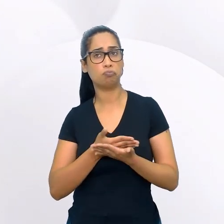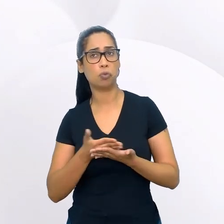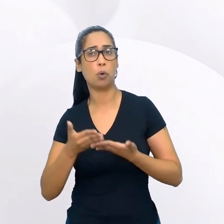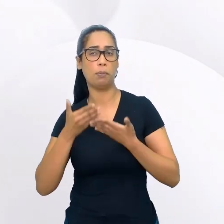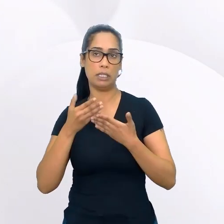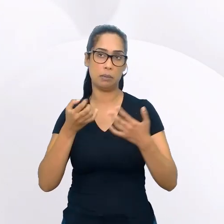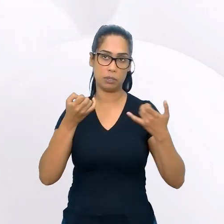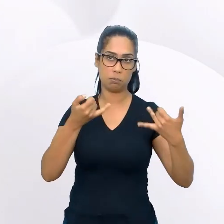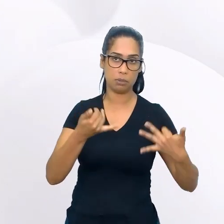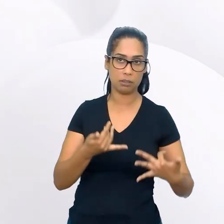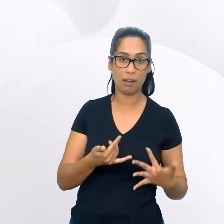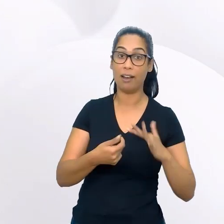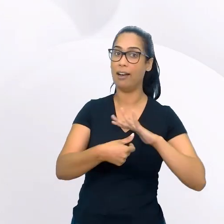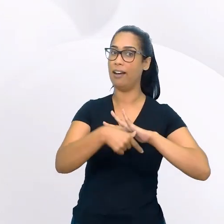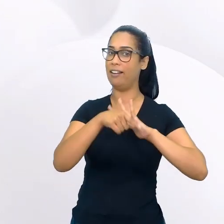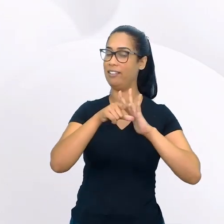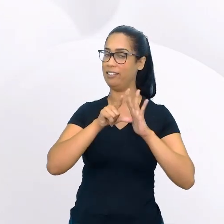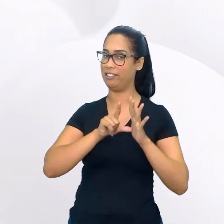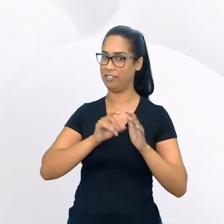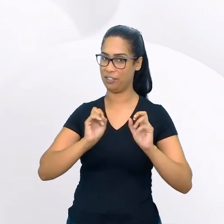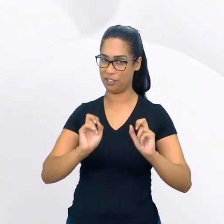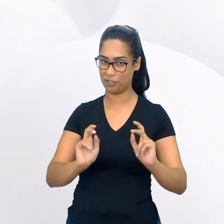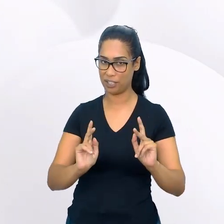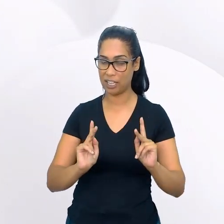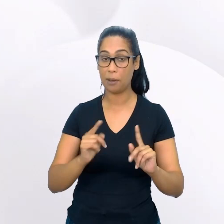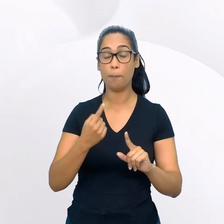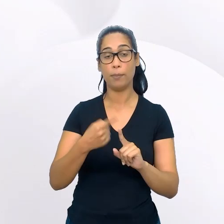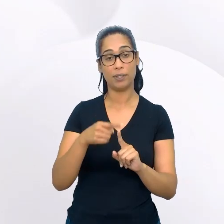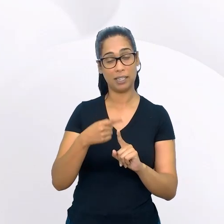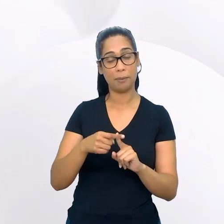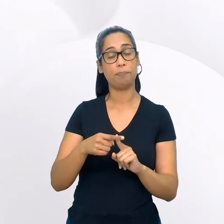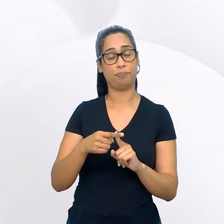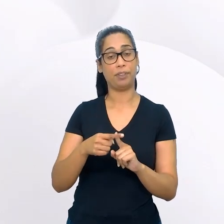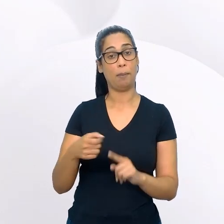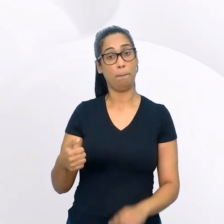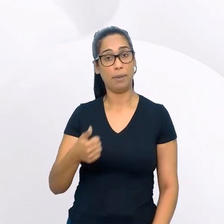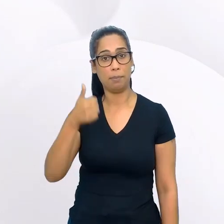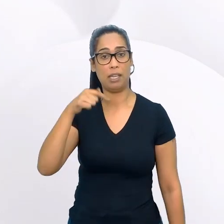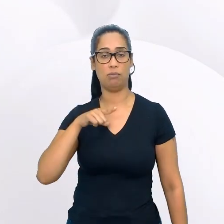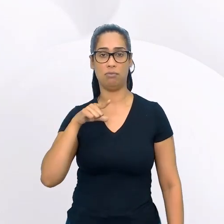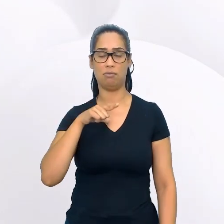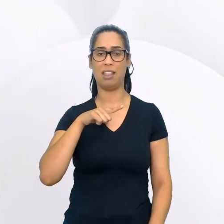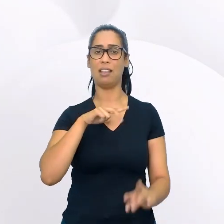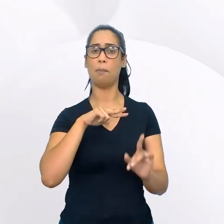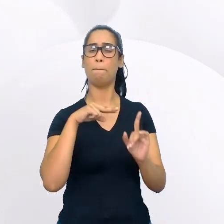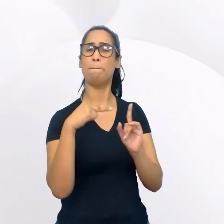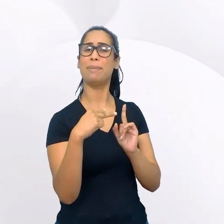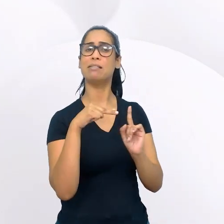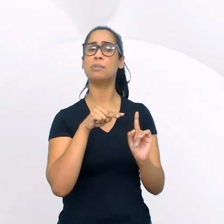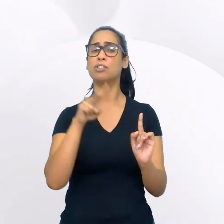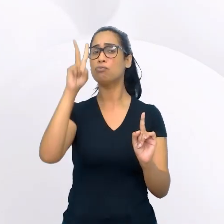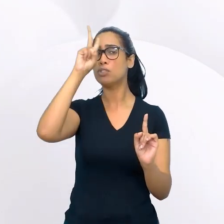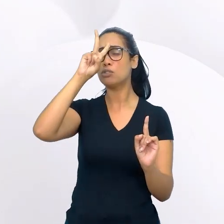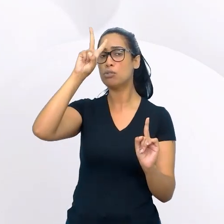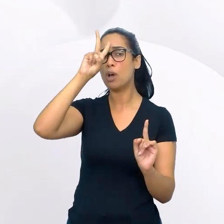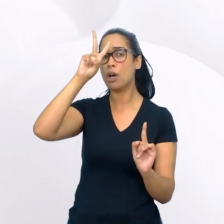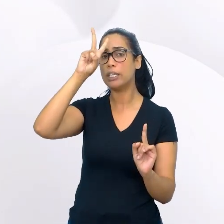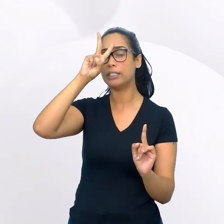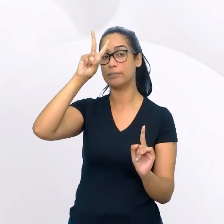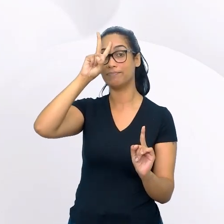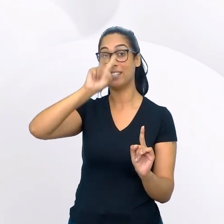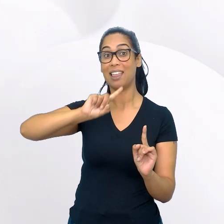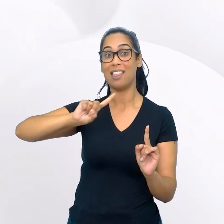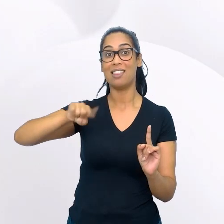a partir dessa da perspectiva histórica né do que foi se configurando como formação continuada